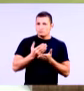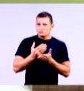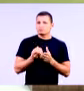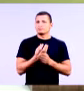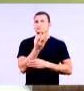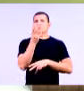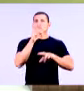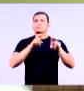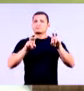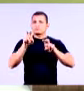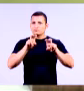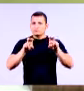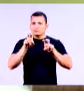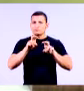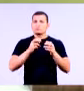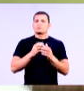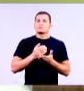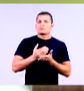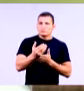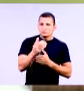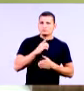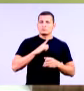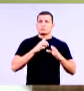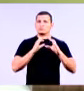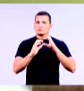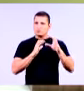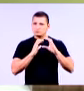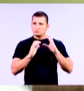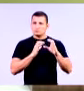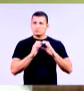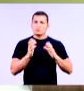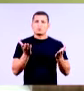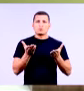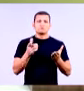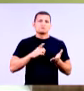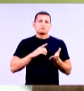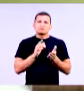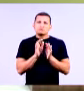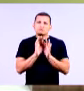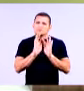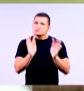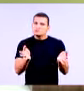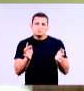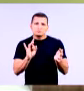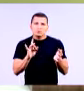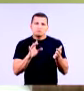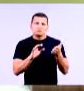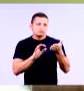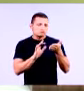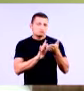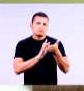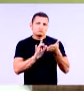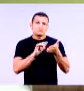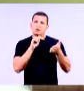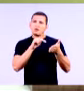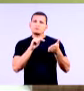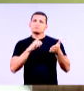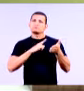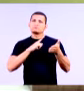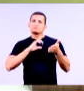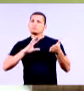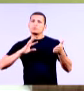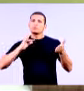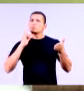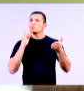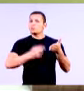computadores, começou a ter uma comunicação nesse sentido. Hoje em dia, nós temos simplesmente um cara só, o chamado smartphone, que ele faz simplesmente tudo